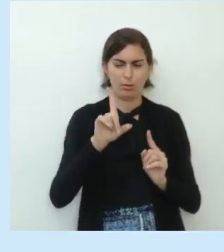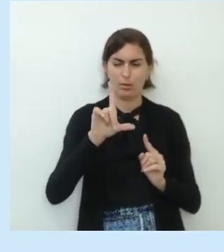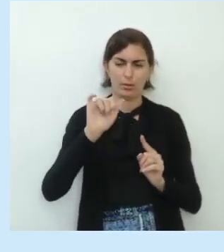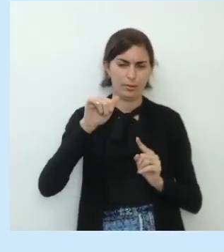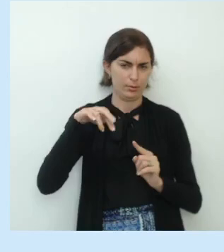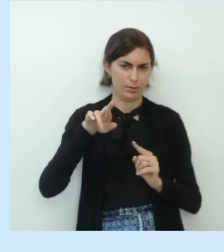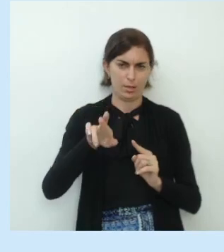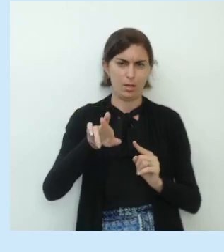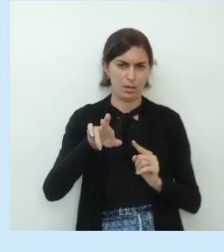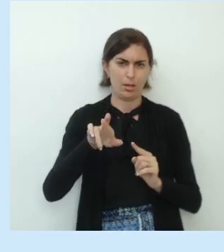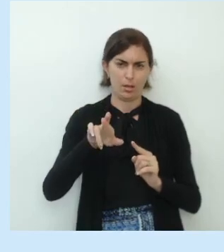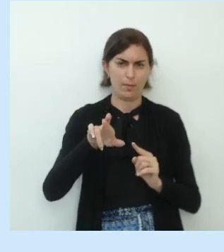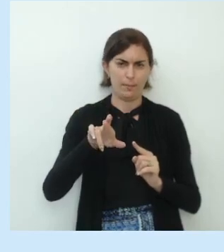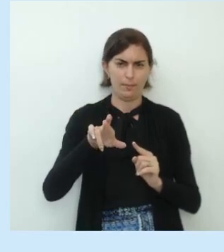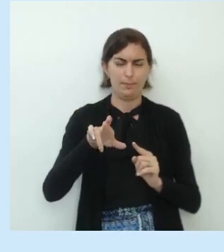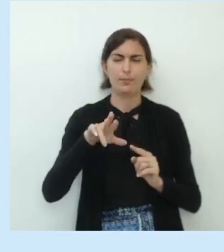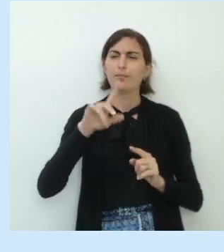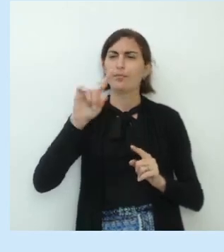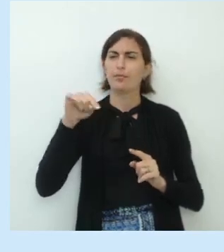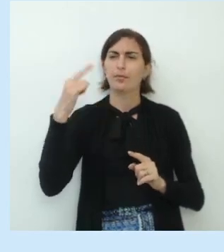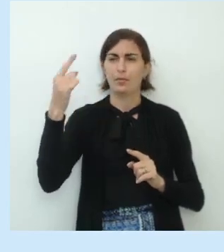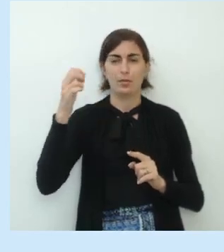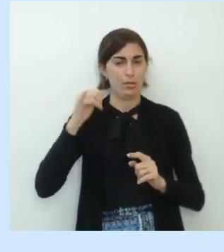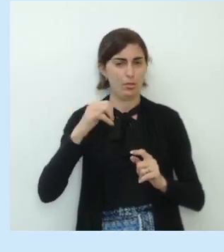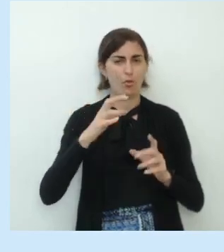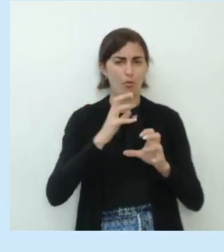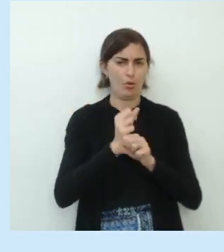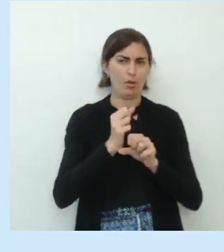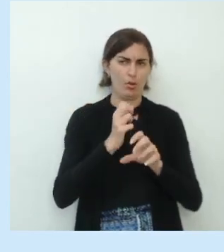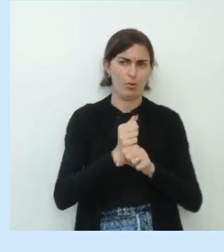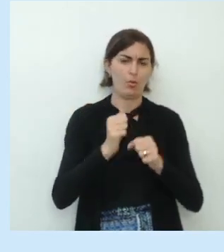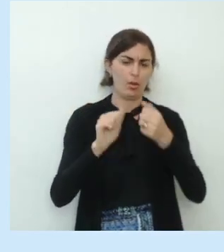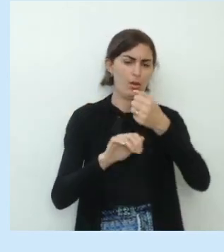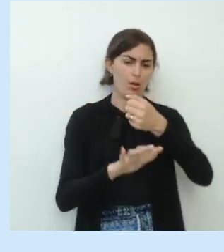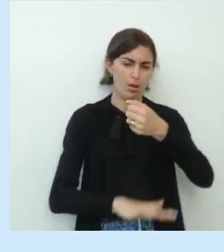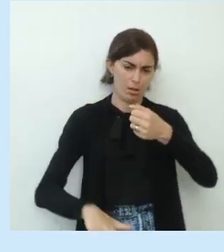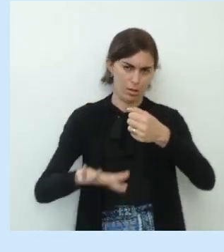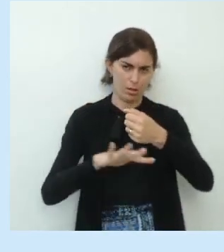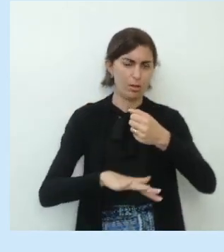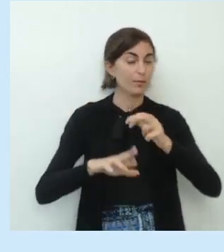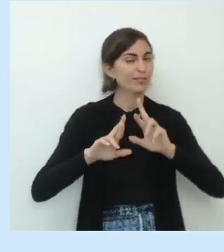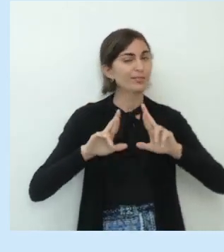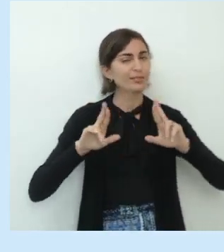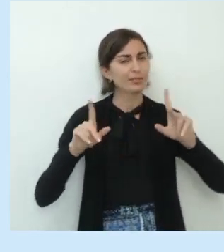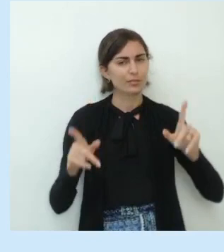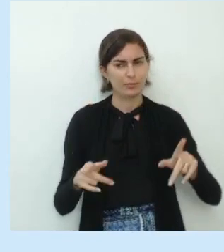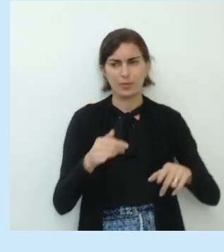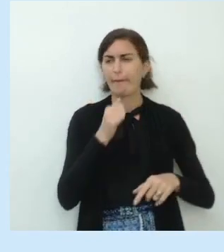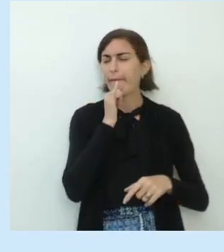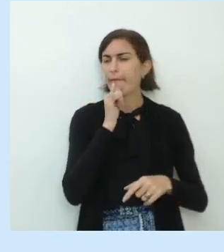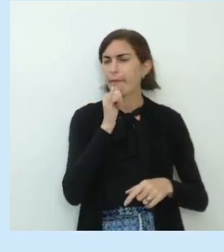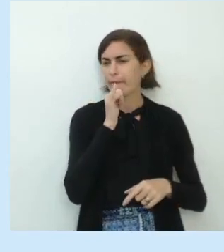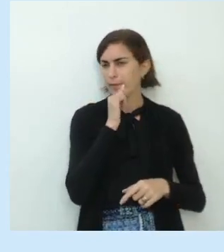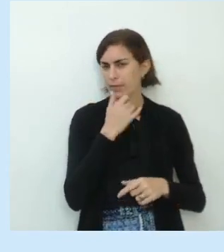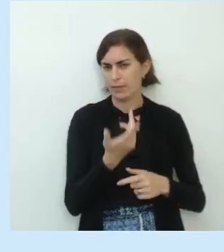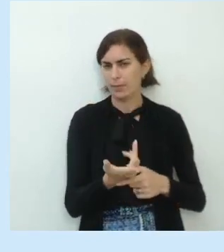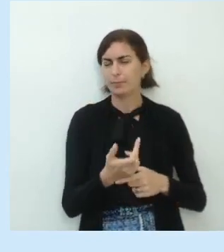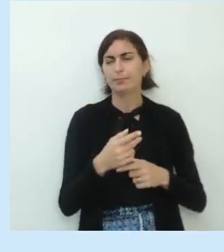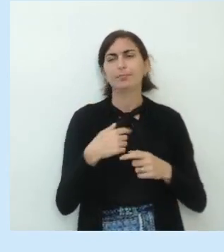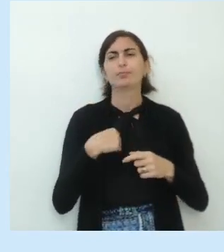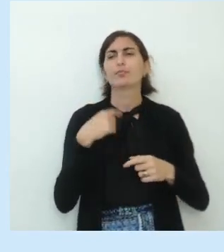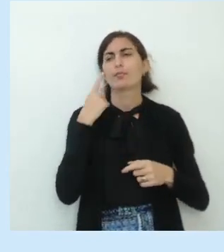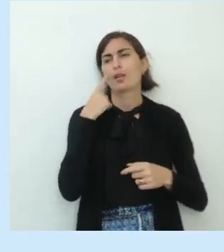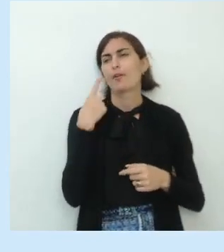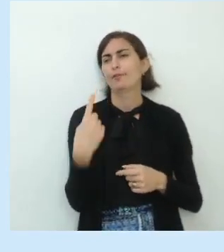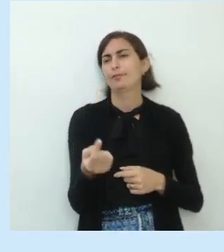ou seja, perímetro, tá? Agora, se eu for calcular a área, é completamente diferente. Quer ver um exemplo? Vamos ver o perímetro aí,